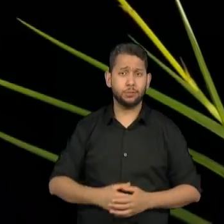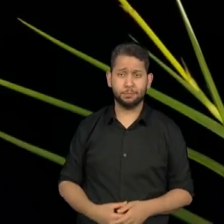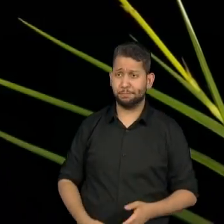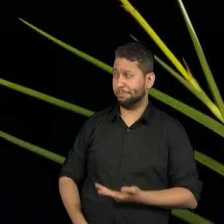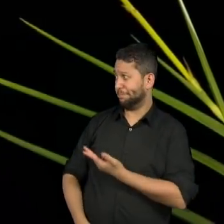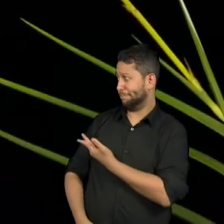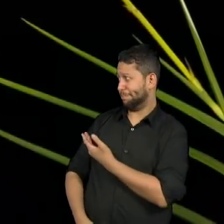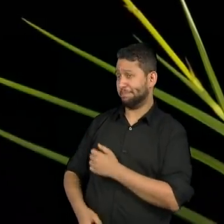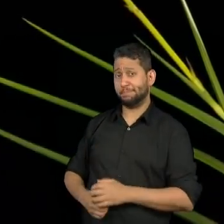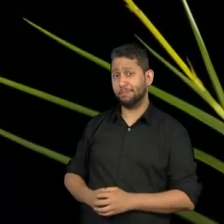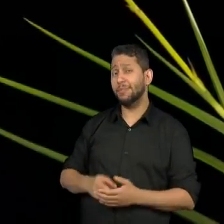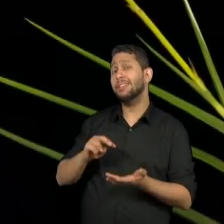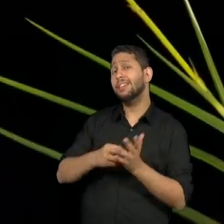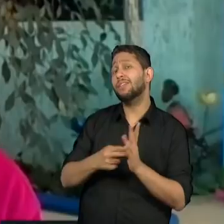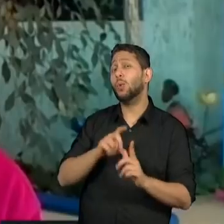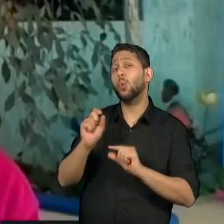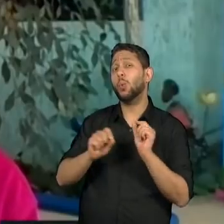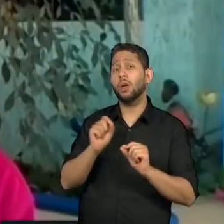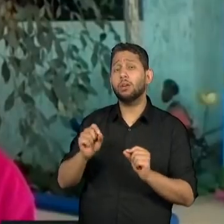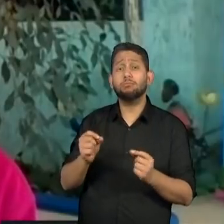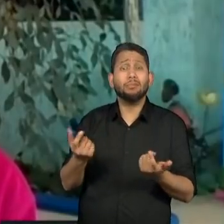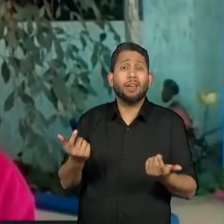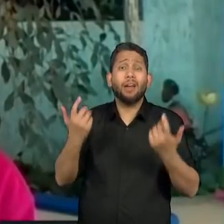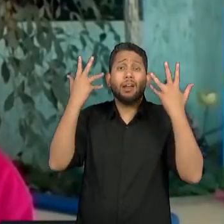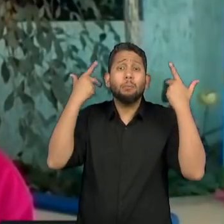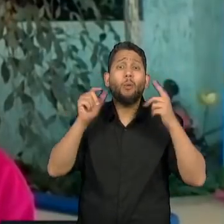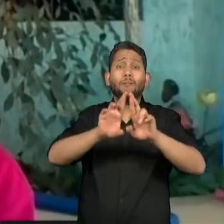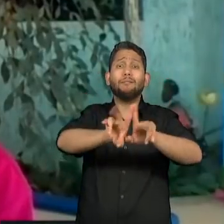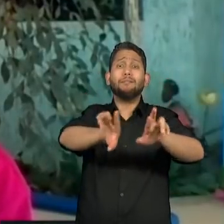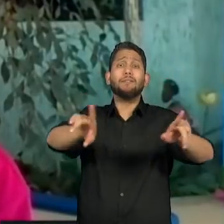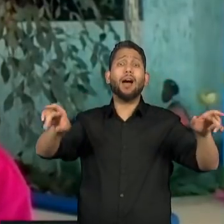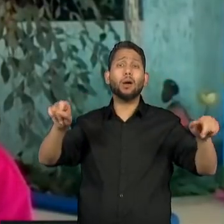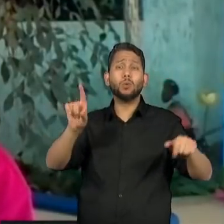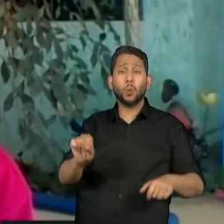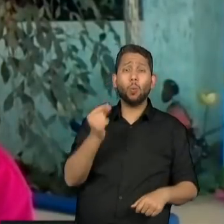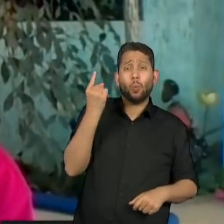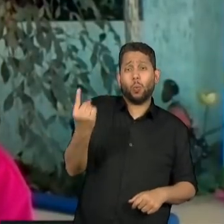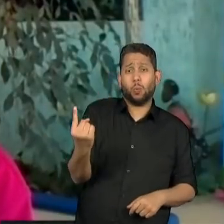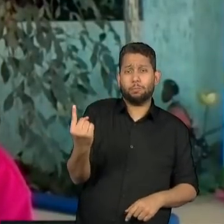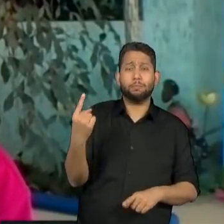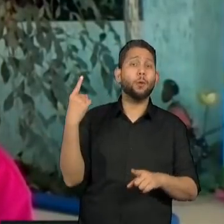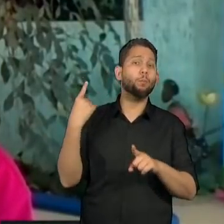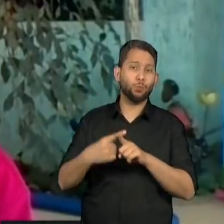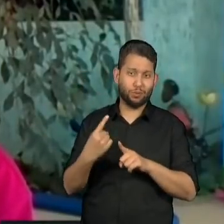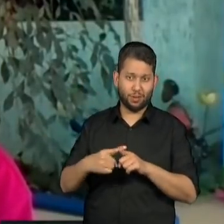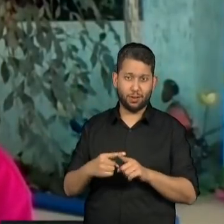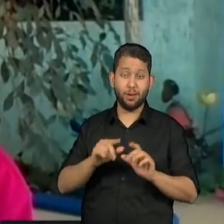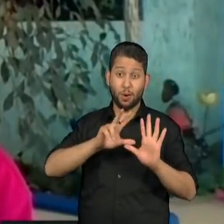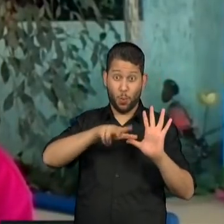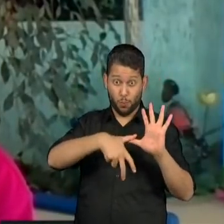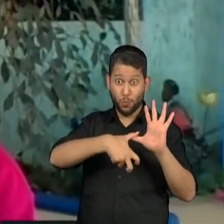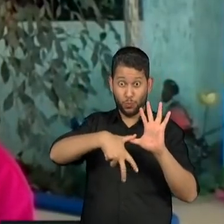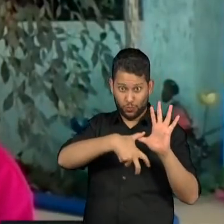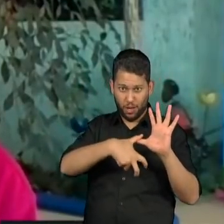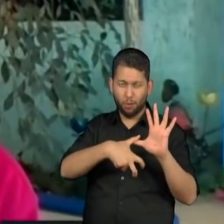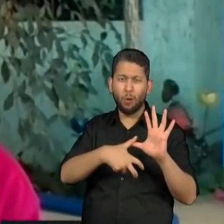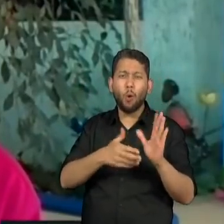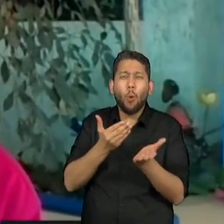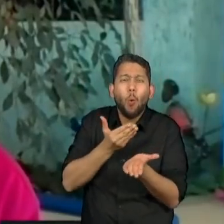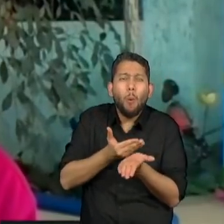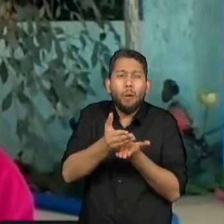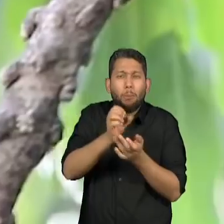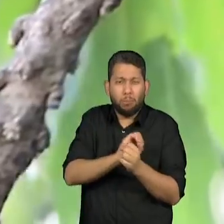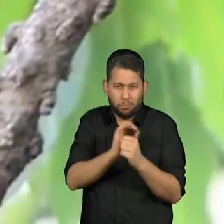escolha quase como escolher o mundo, como escolher os outros seres. Mas o morcego, especialmente, porque o morcego tinha sido, e vem sendo